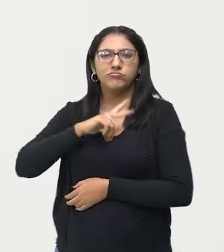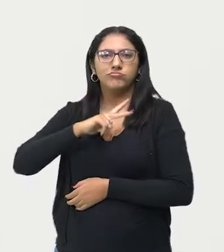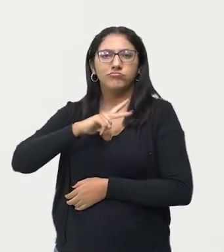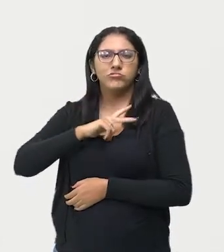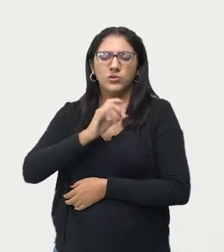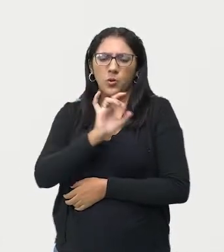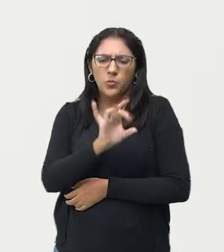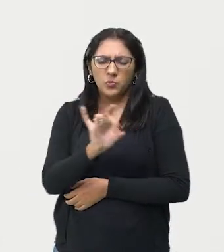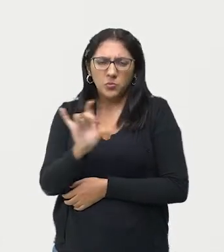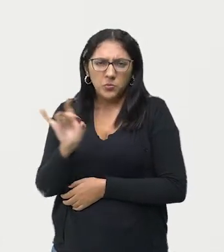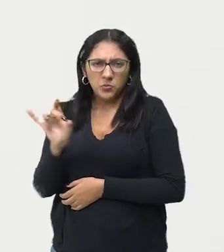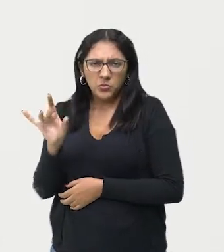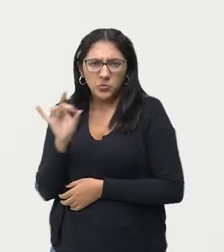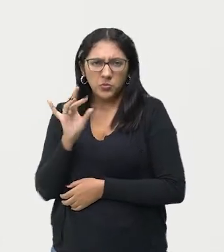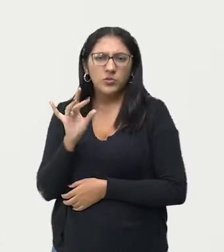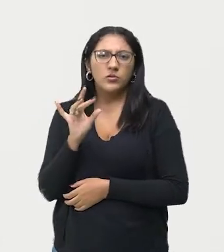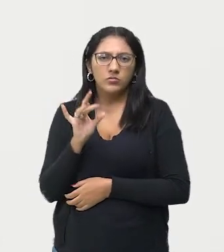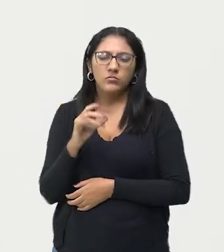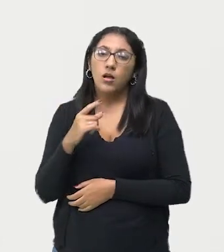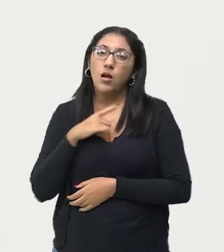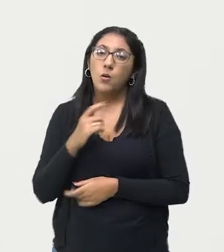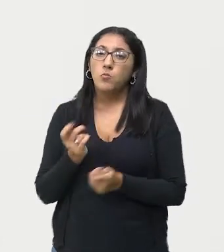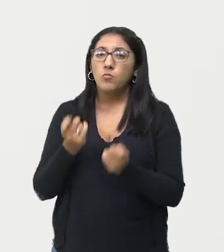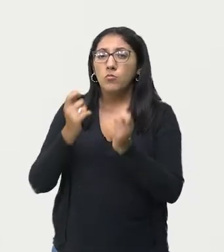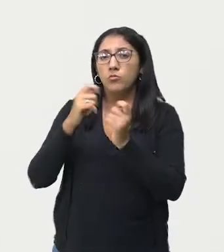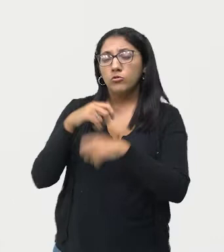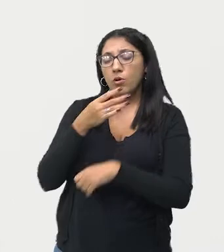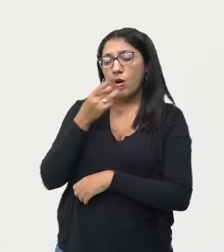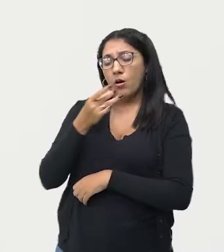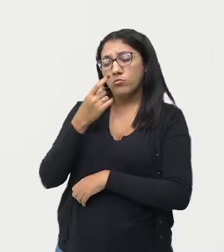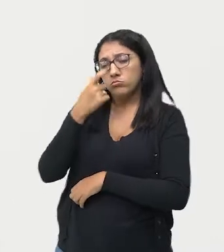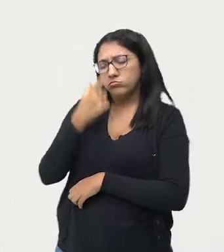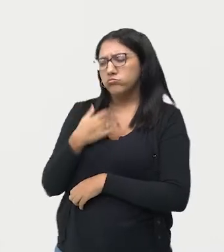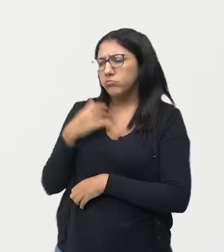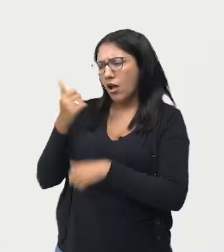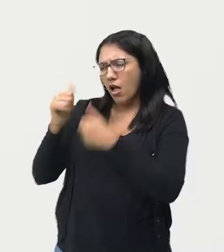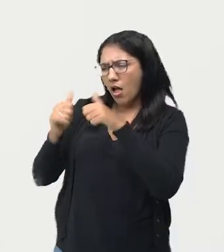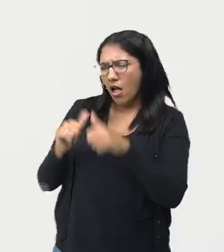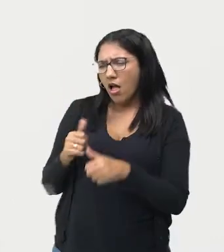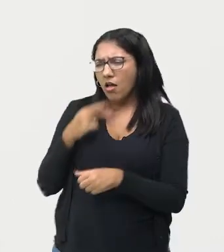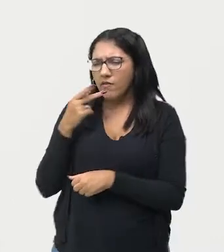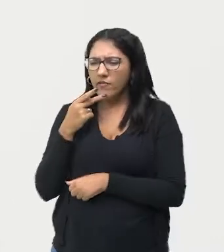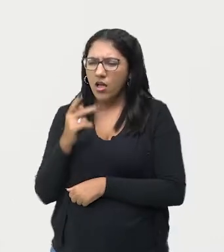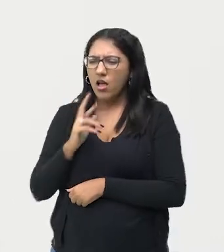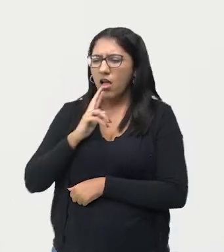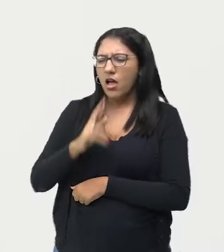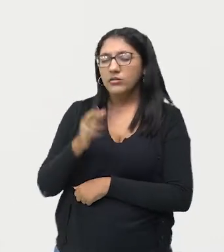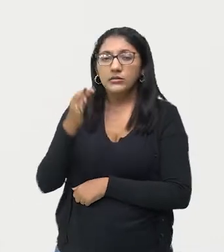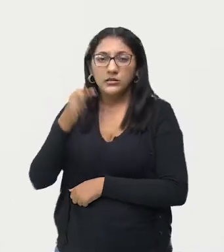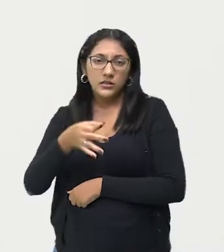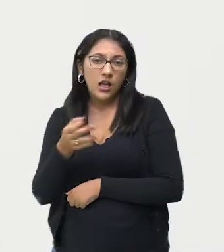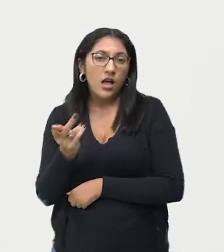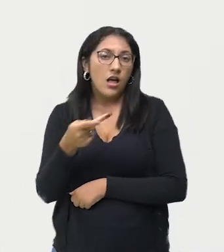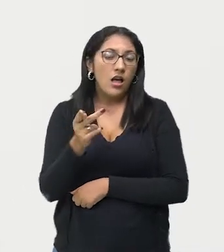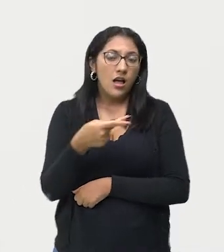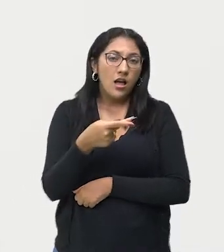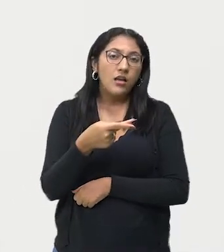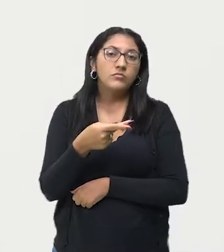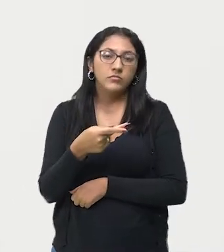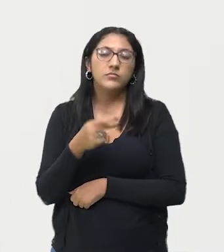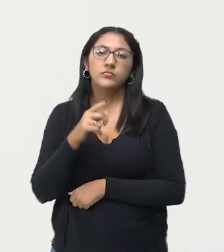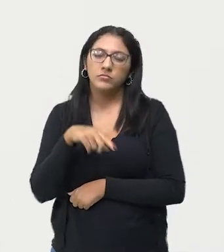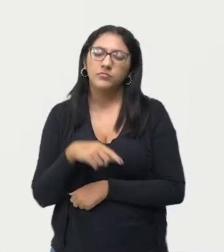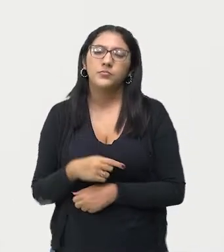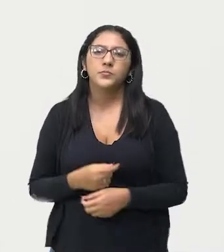particular de cada um de avaliar os fatos ocorridos, tá bom? É um modo pessoal de julgar, de